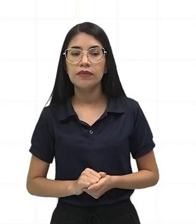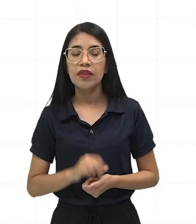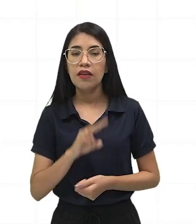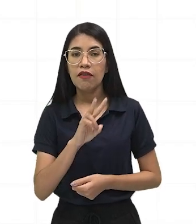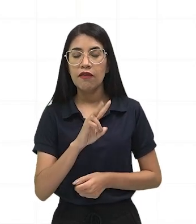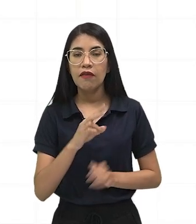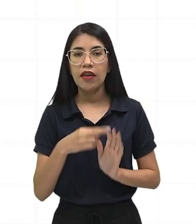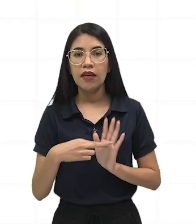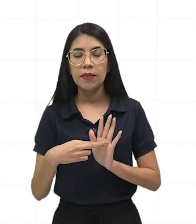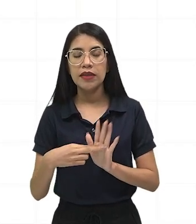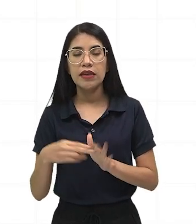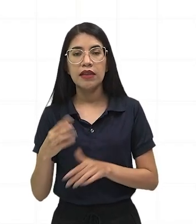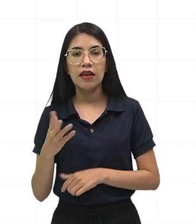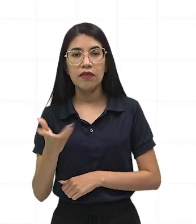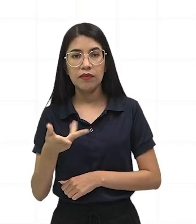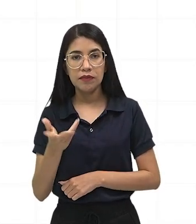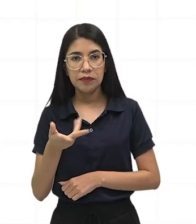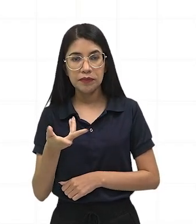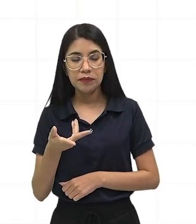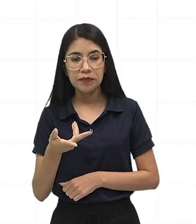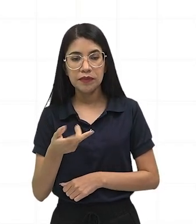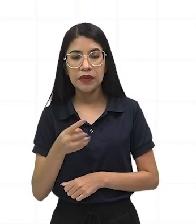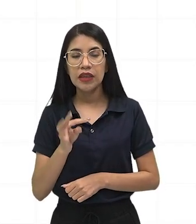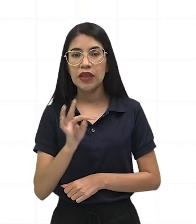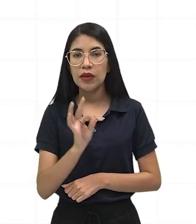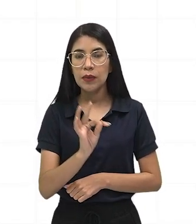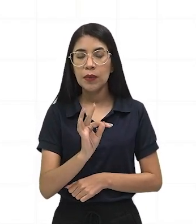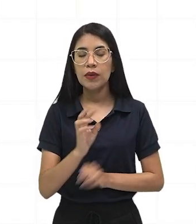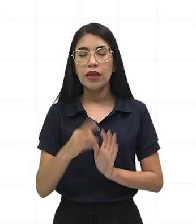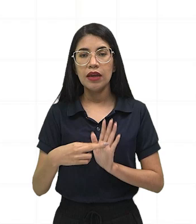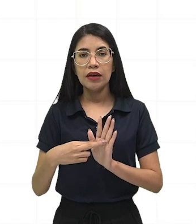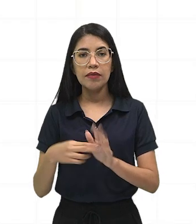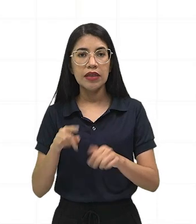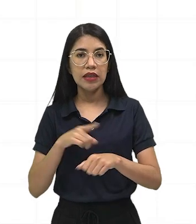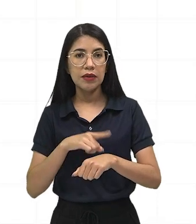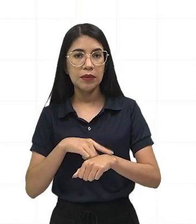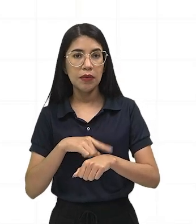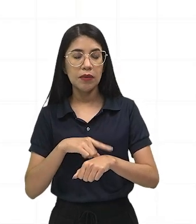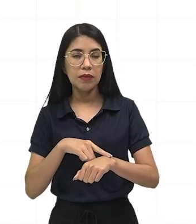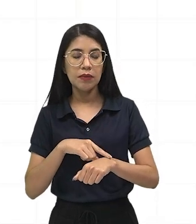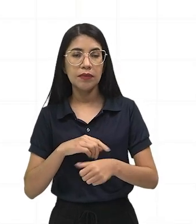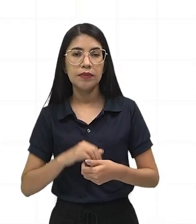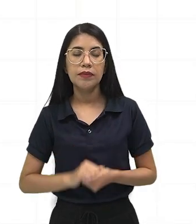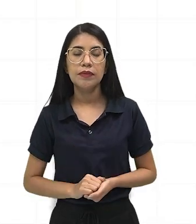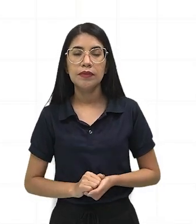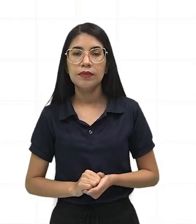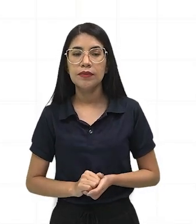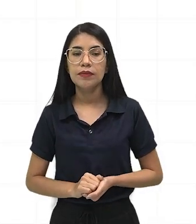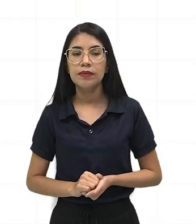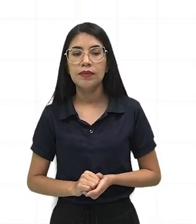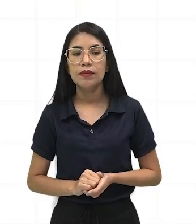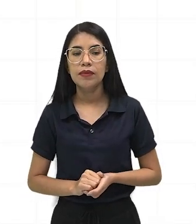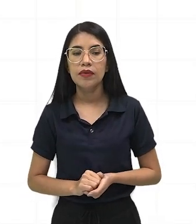é a velocidade, né? E o t aqui, nós já vimos que é o tempo.